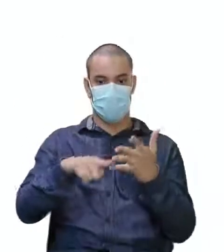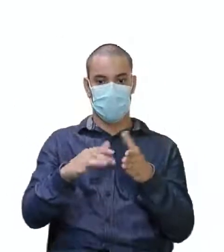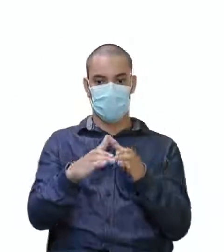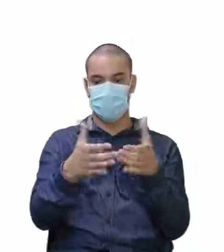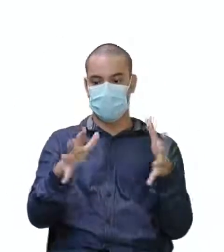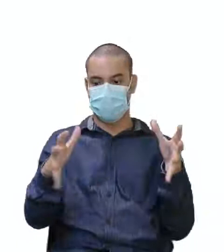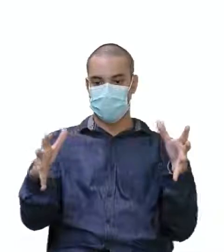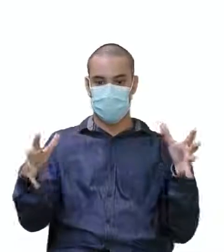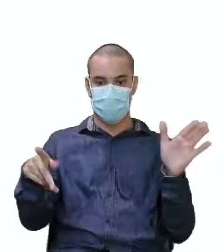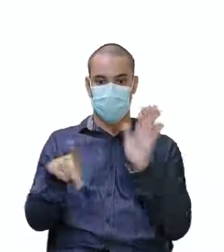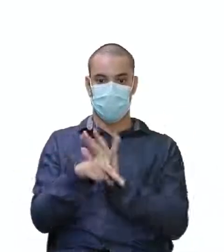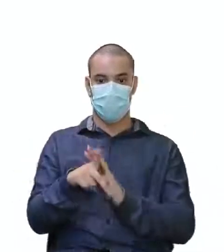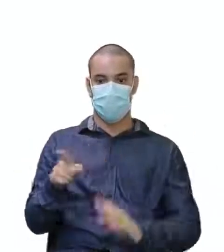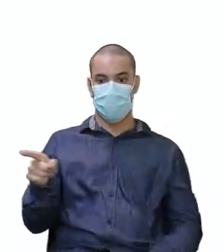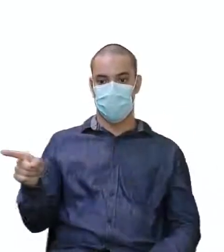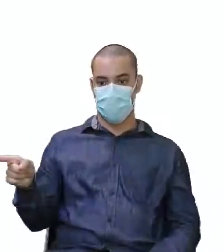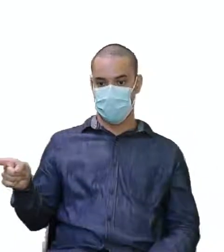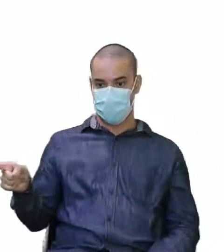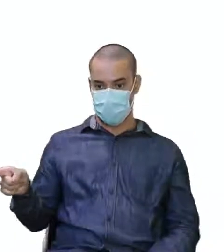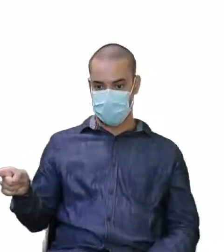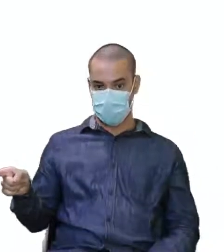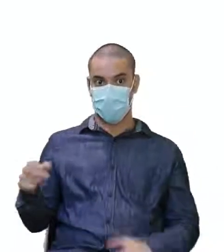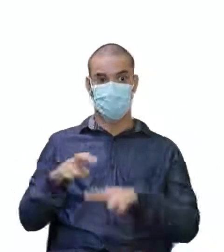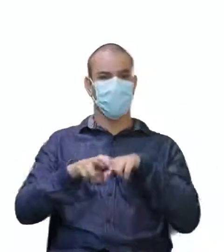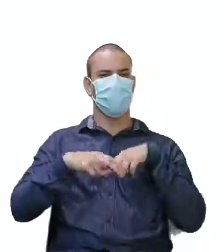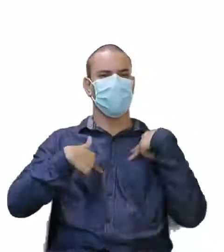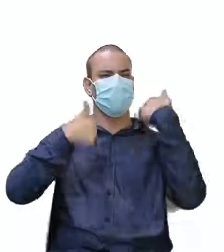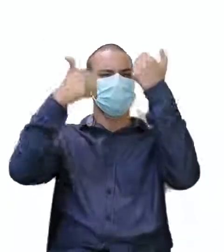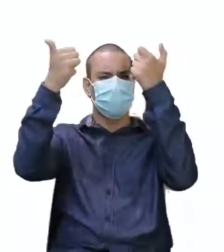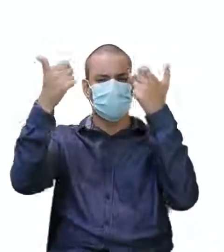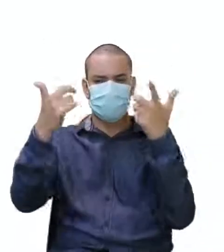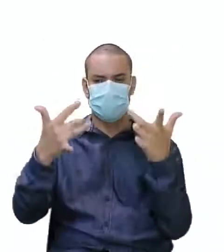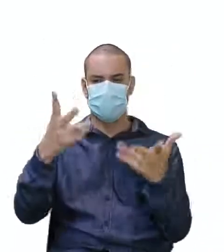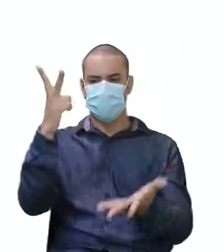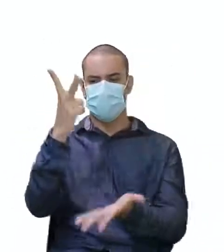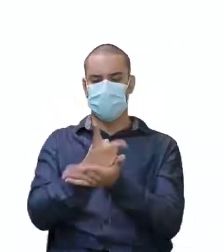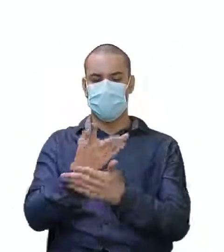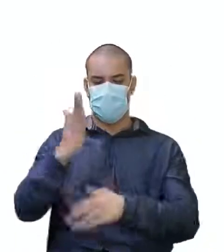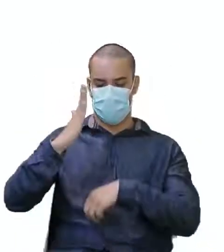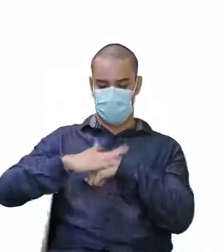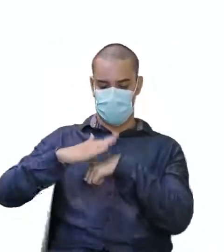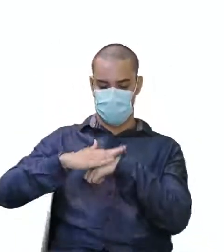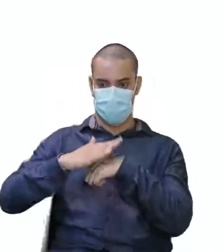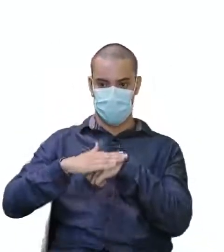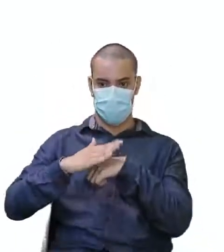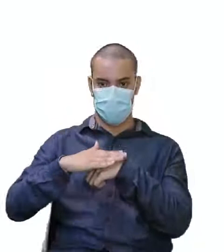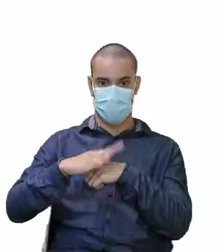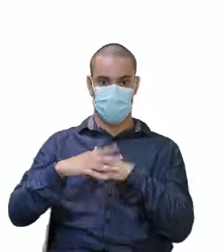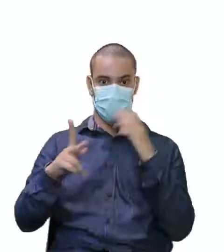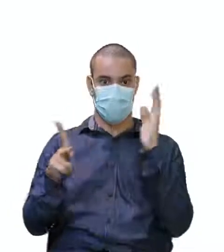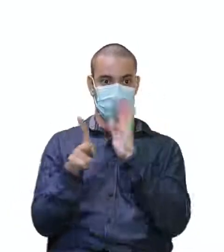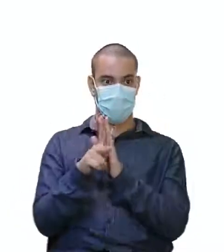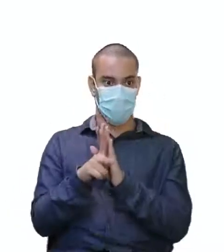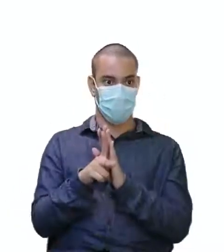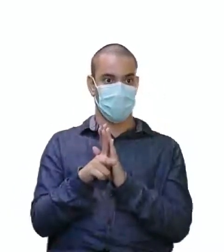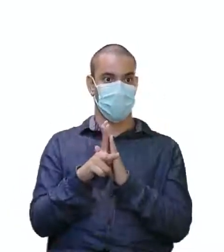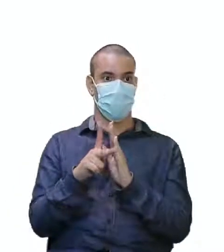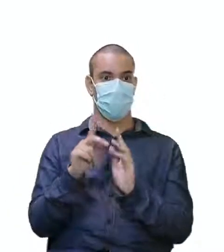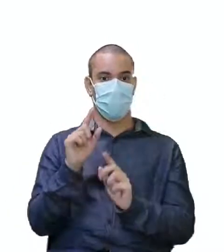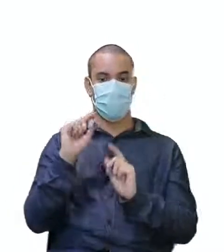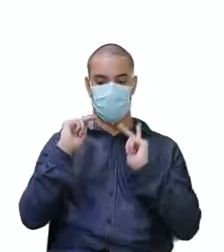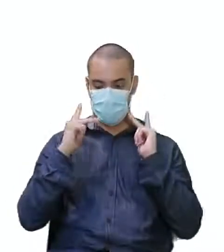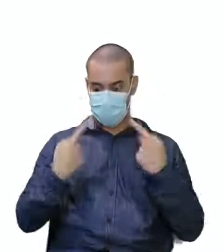seguinte, pessoal, se você prestar atenção, é o que eu sempre falo isso. A ação antrópica, ou seja, a